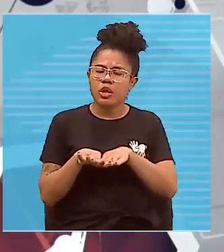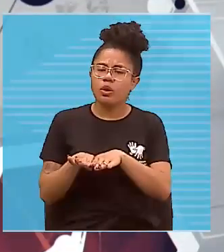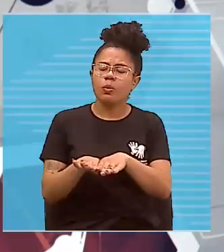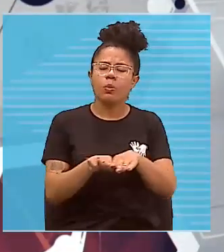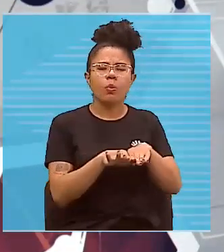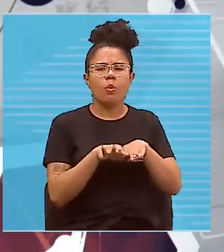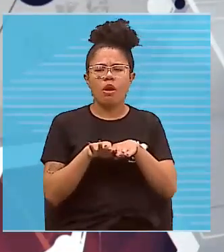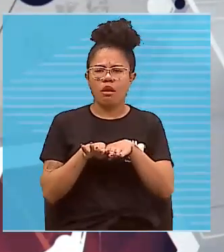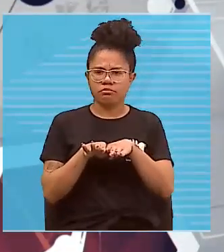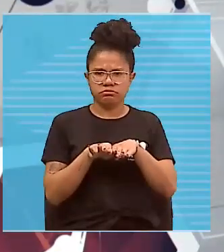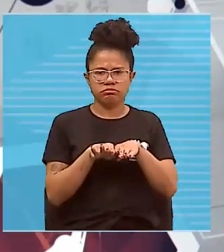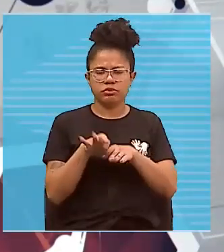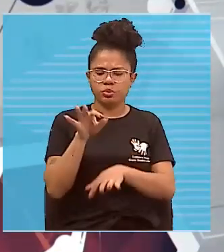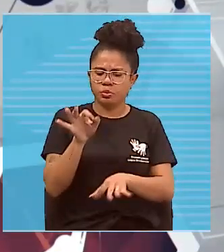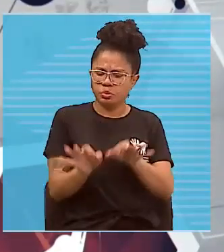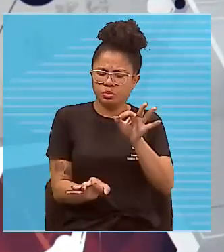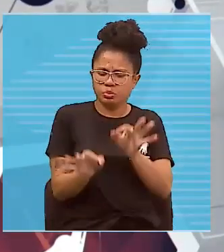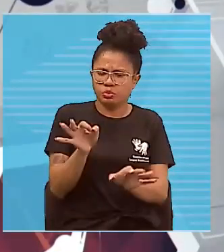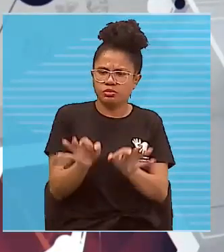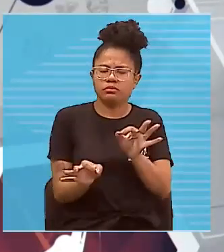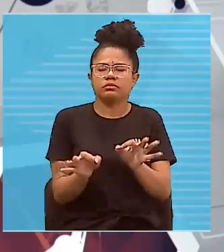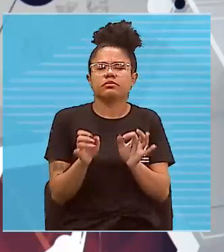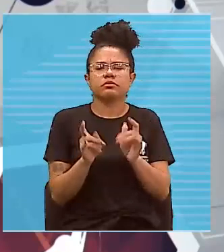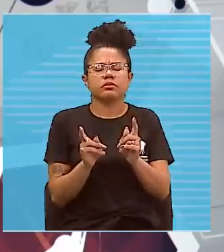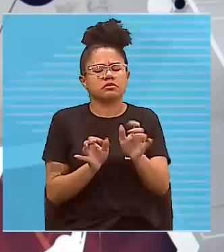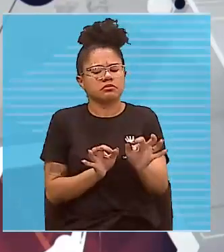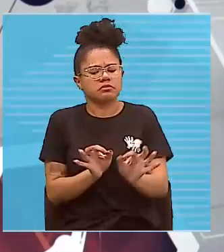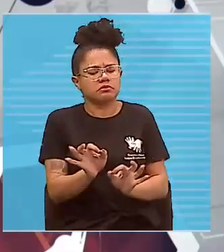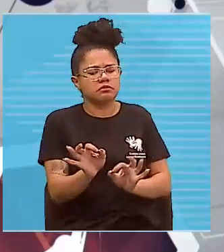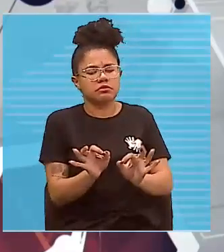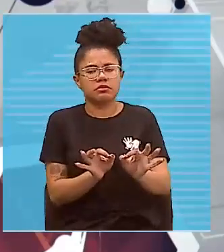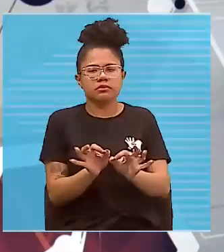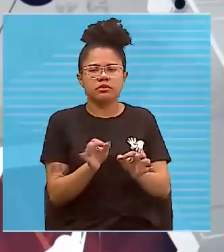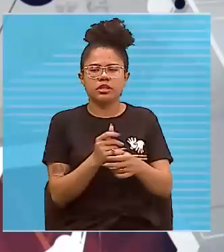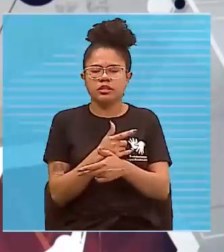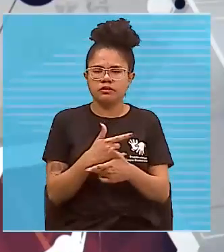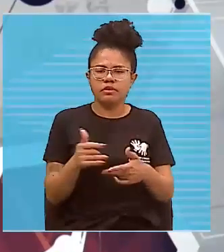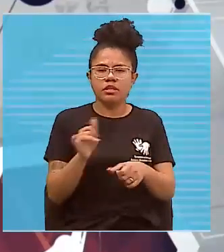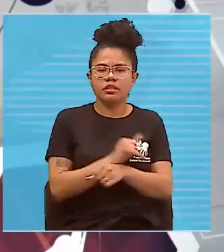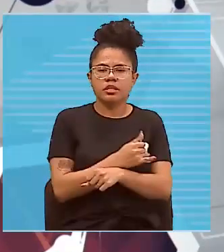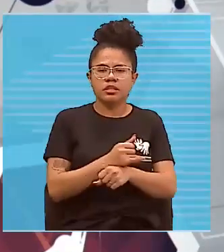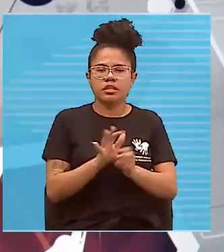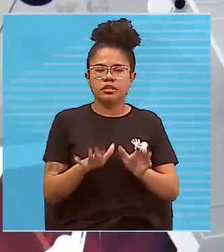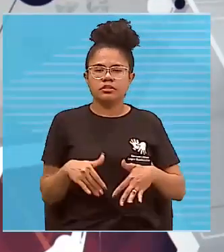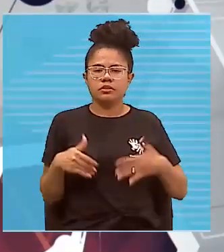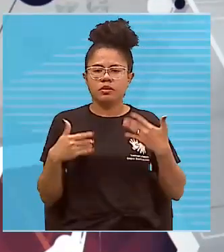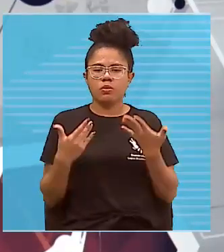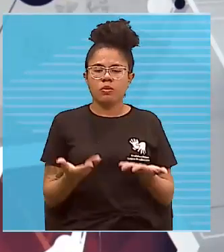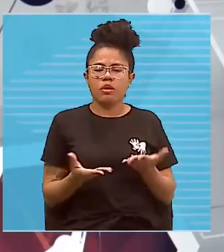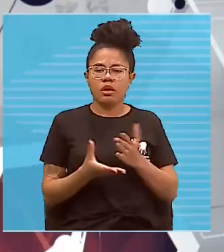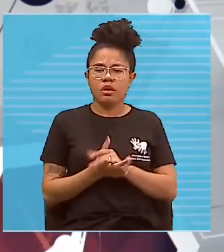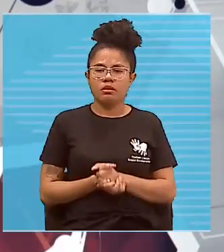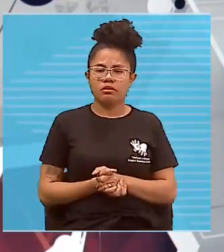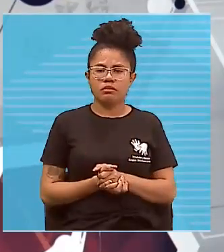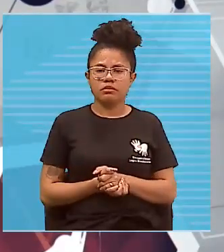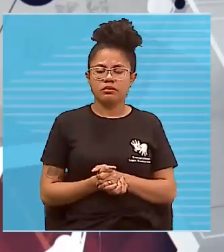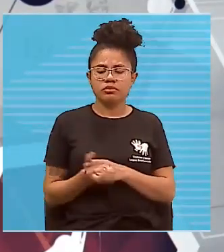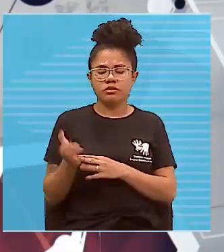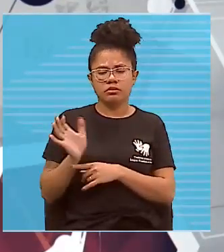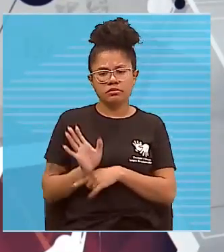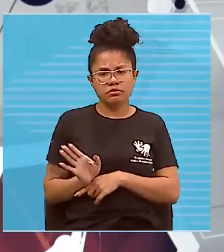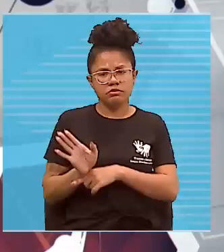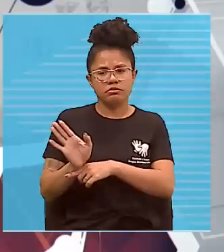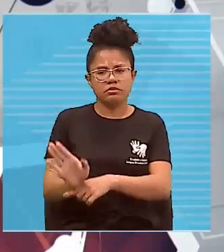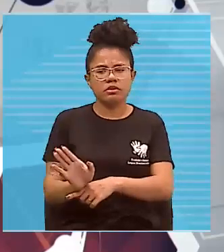desconforto, aí a gente considera um impacto e tem que ver formas, né, de diminuir esse desconforto para aquela